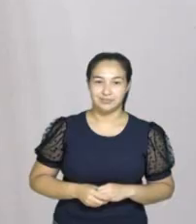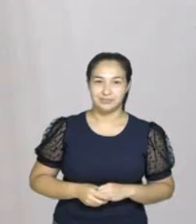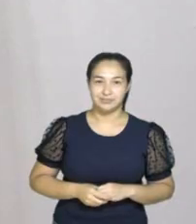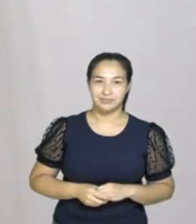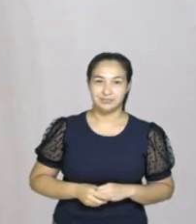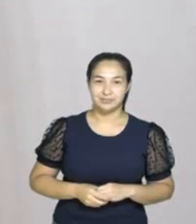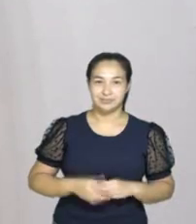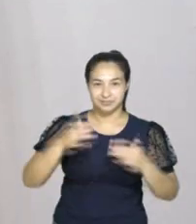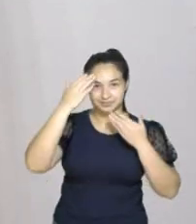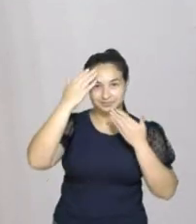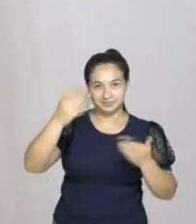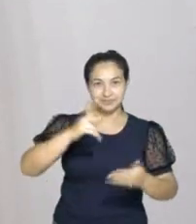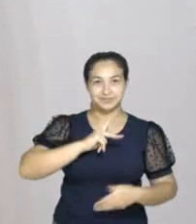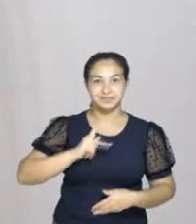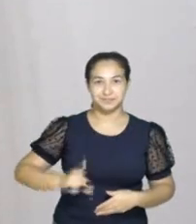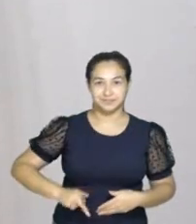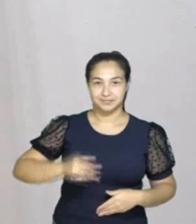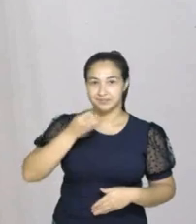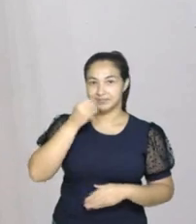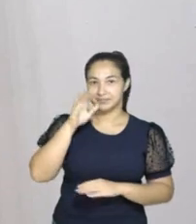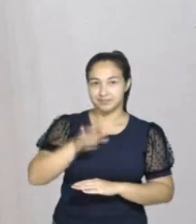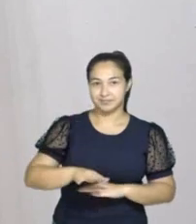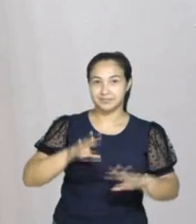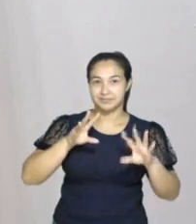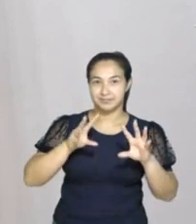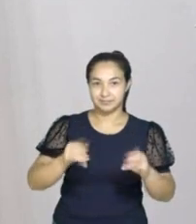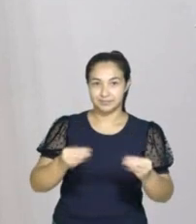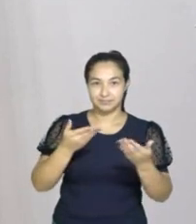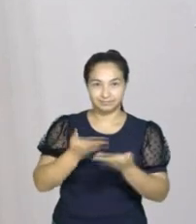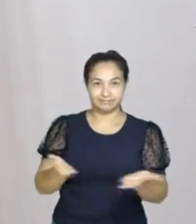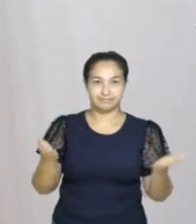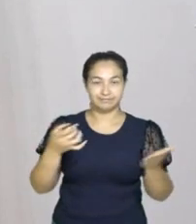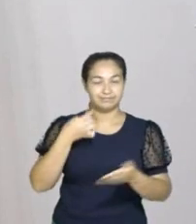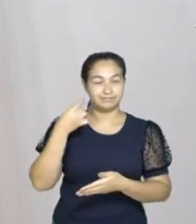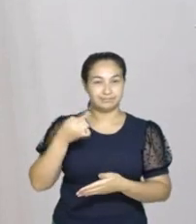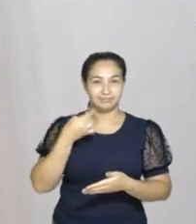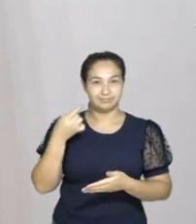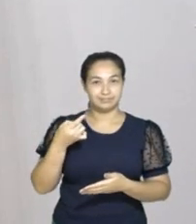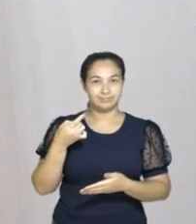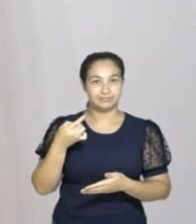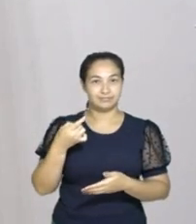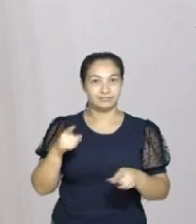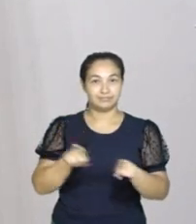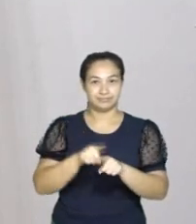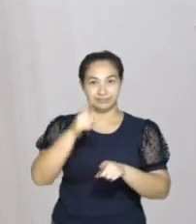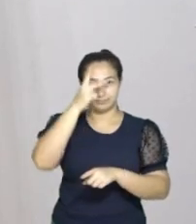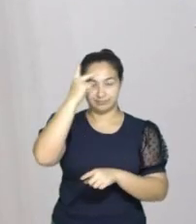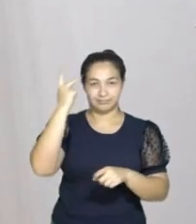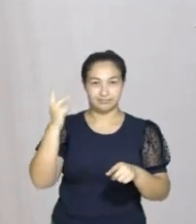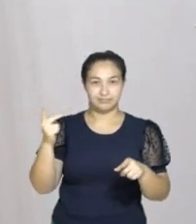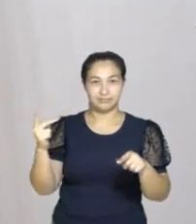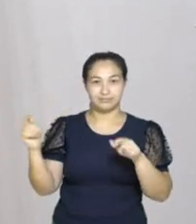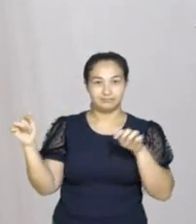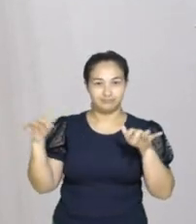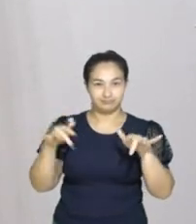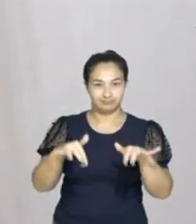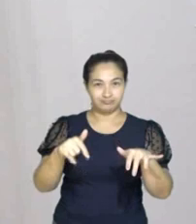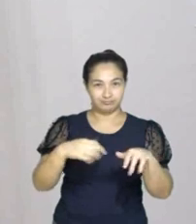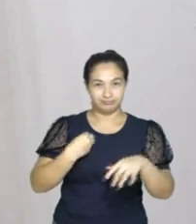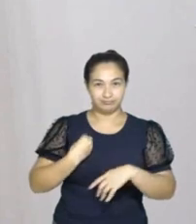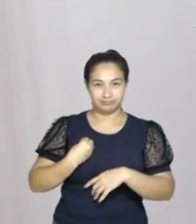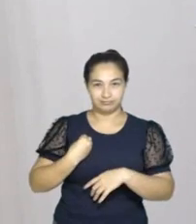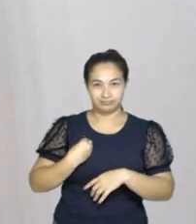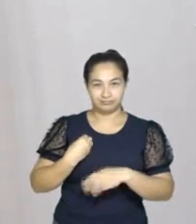Muito obrigado senhor presidente uma boa tarde a todos e todas deputados e deputadas também ao público que nos acompanha aos deputados